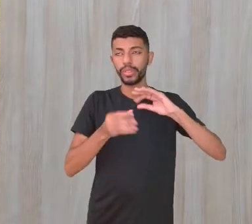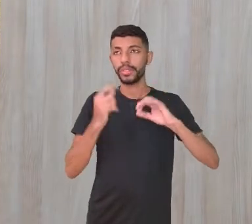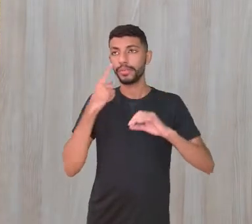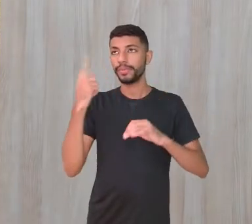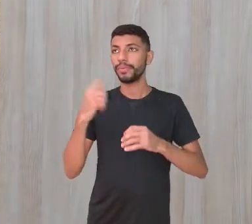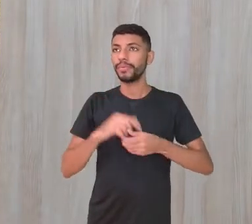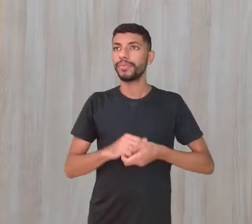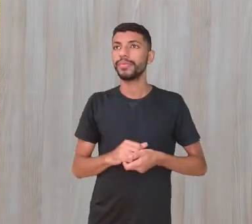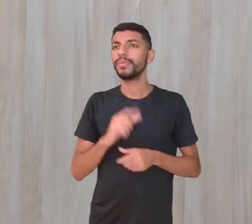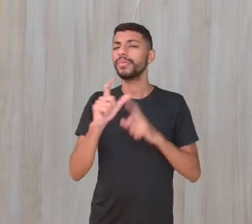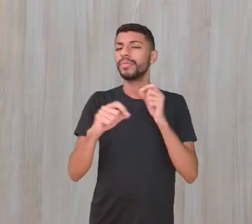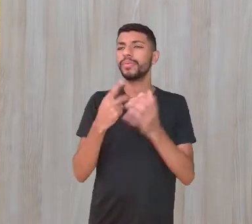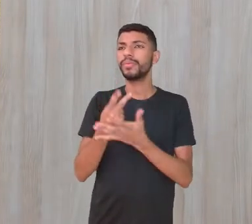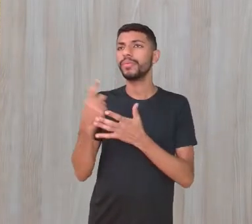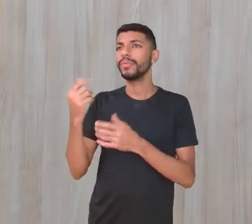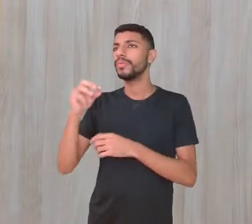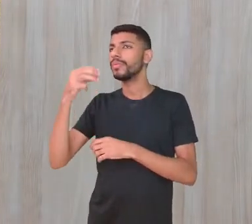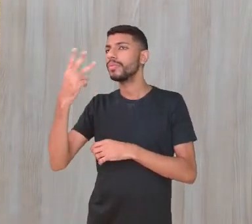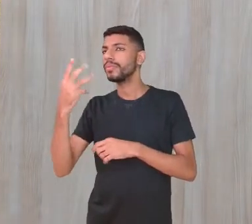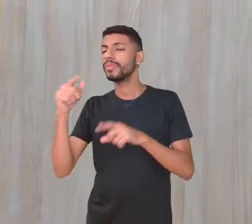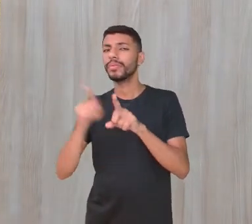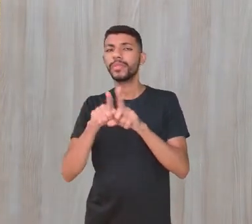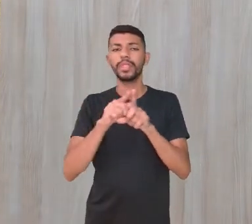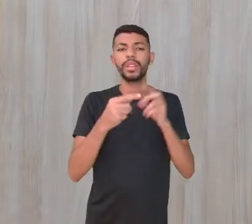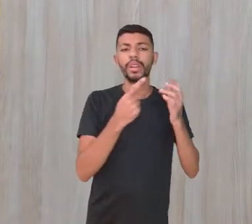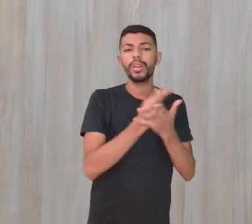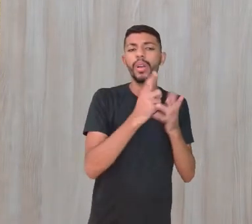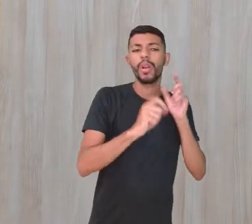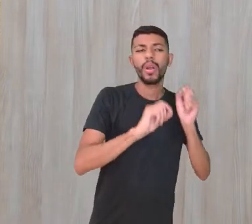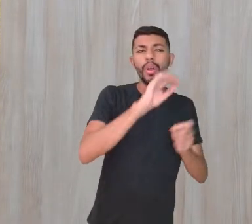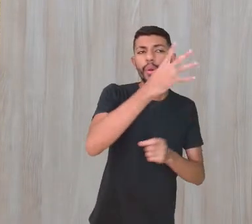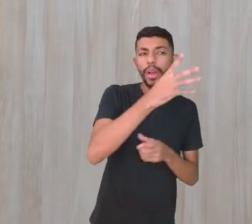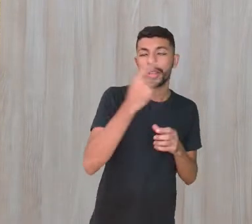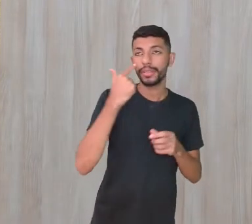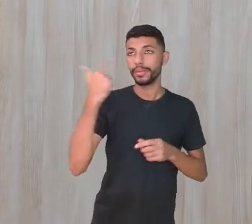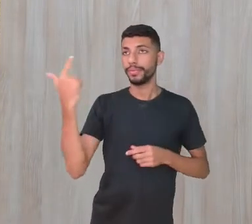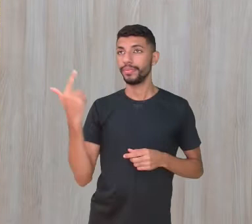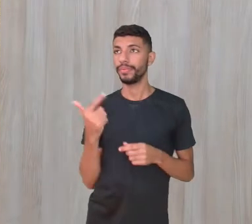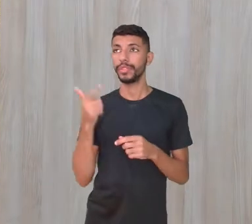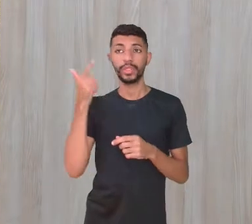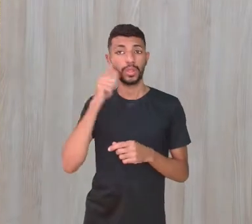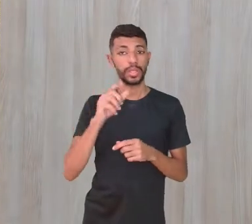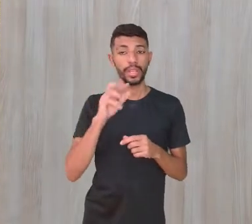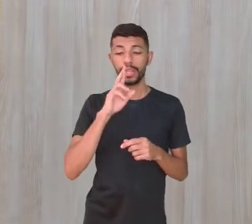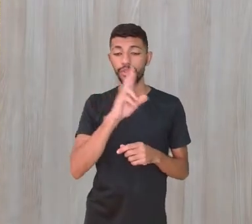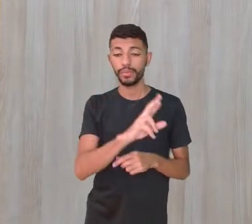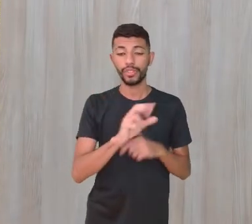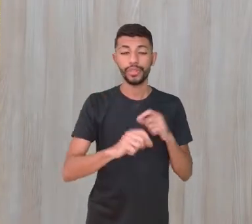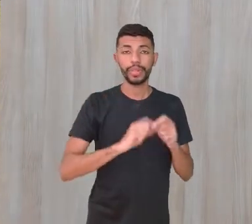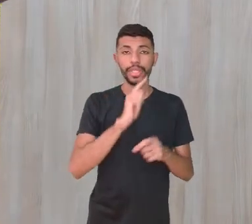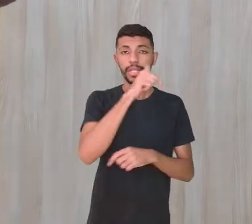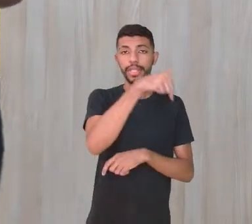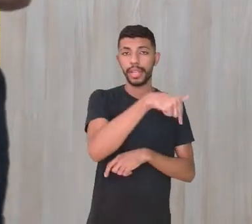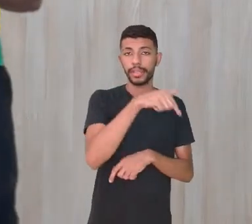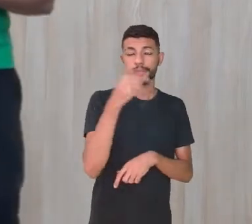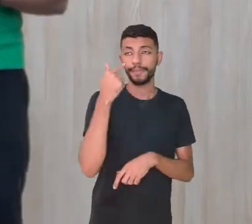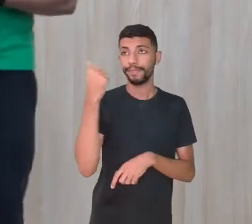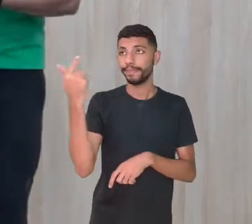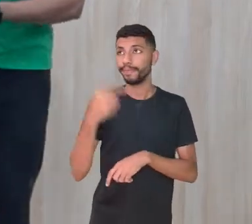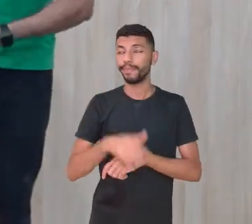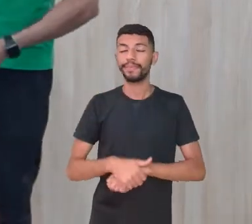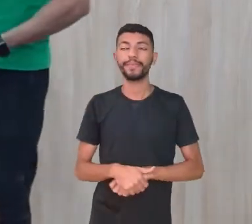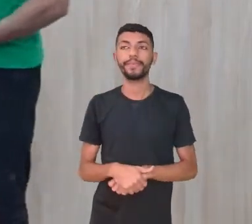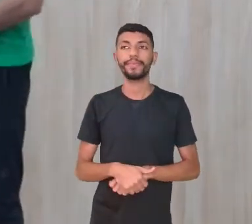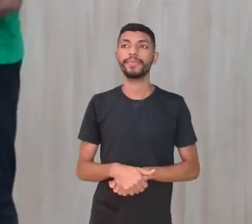O que foi que aconteceu com esse 3 e o que foi que aconteceu com esse 4 para que o resultado seja igual a 7.